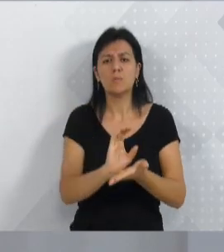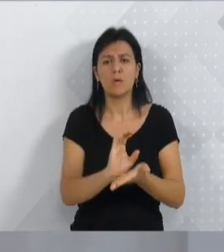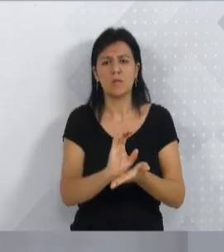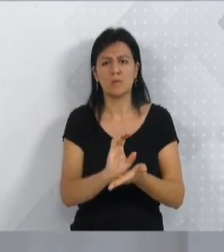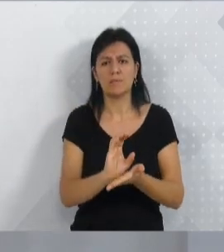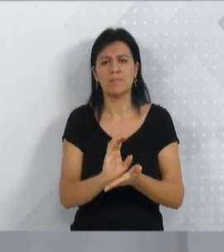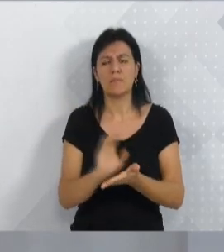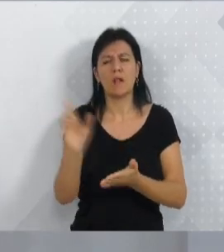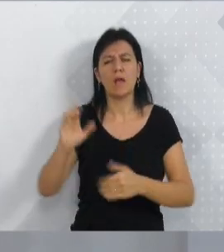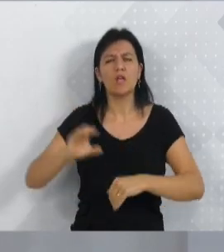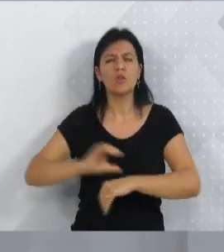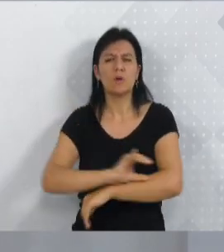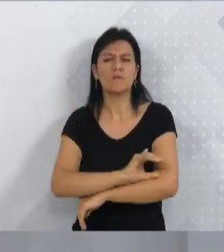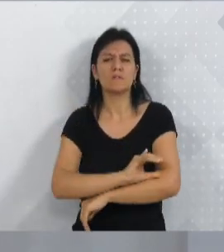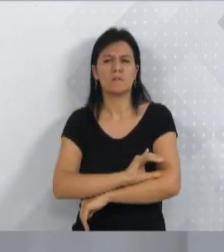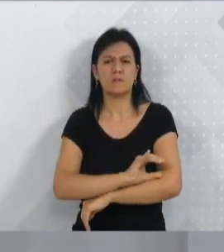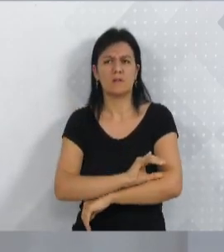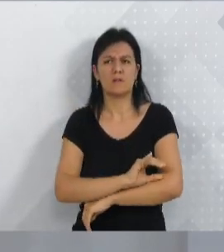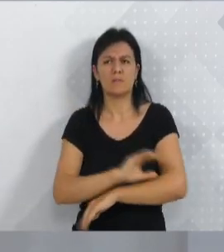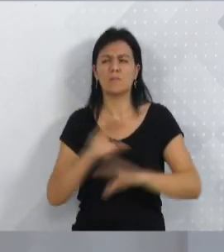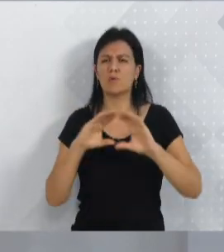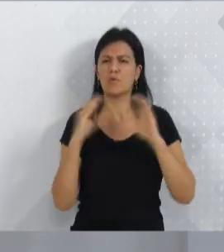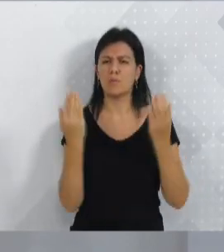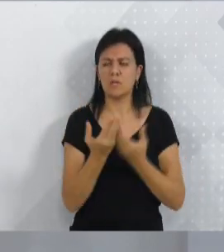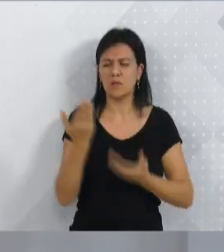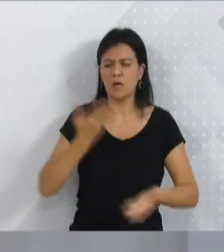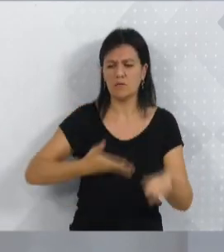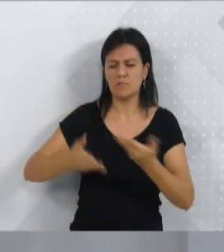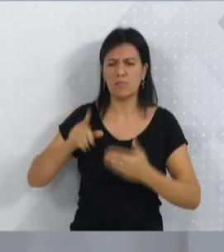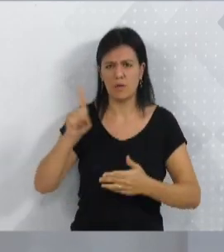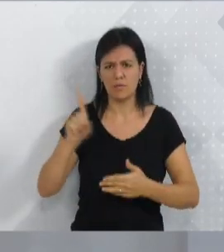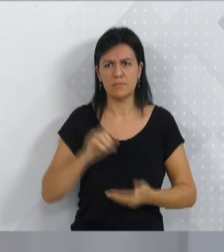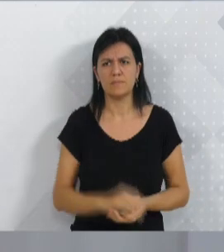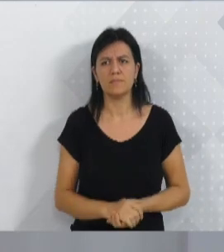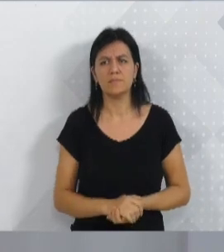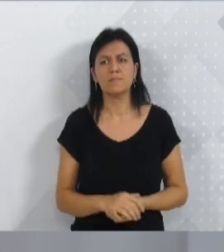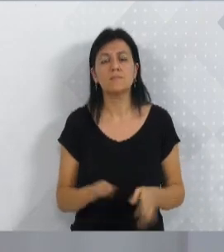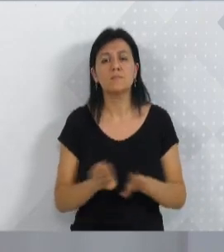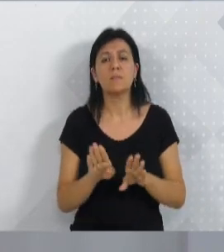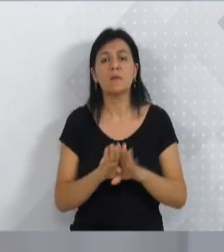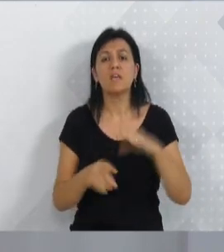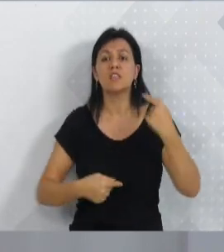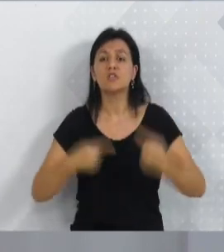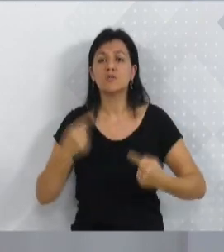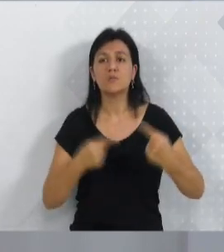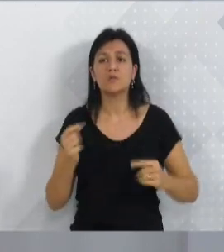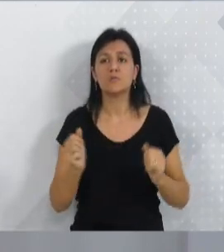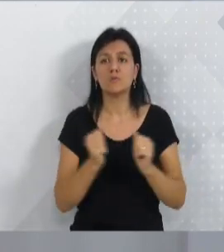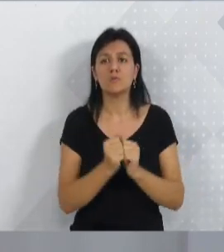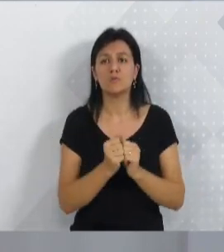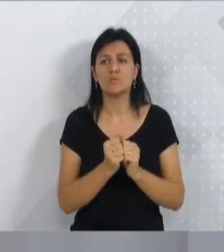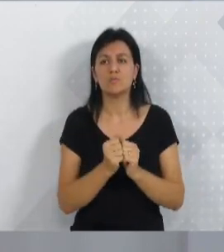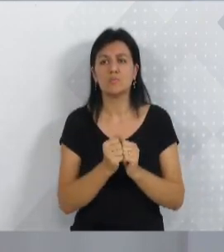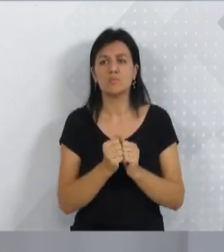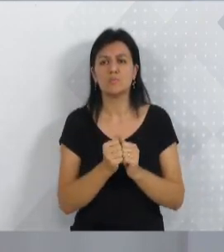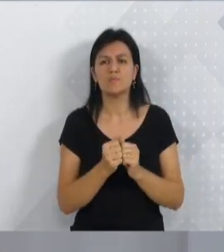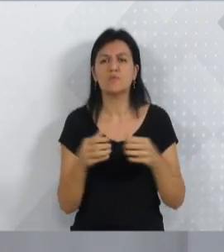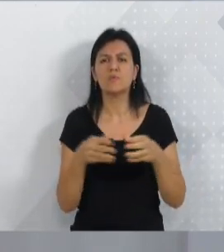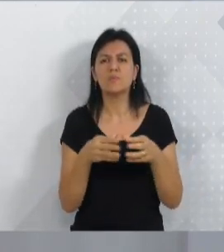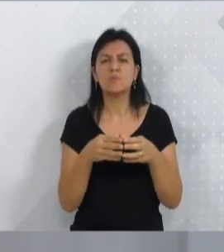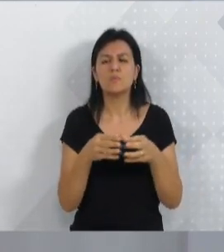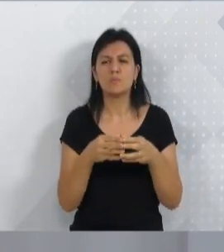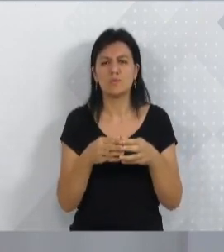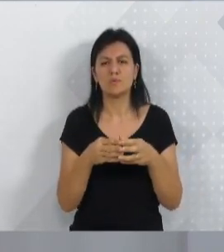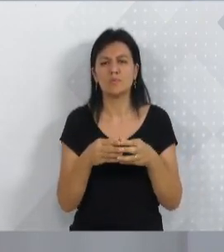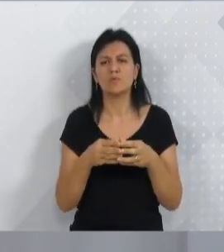Central comunidade com quem me relaciono muito na mão esquerda tivemos uma discussão com a equipe do senador Jorge save relacionado